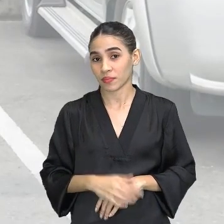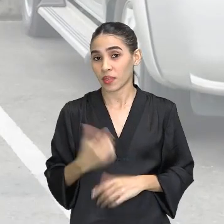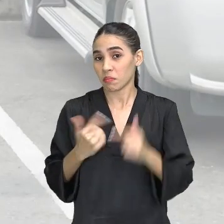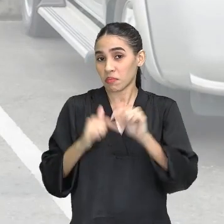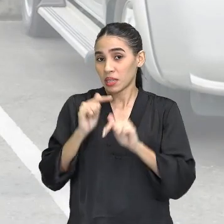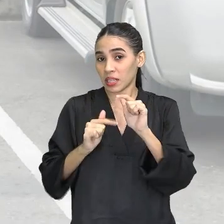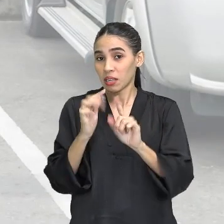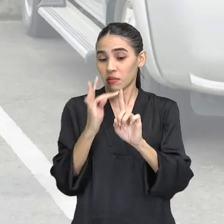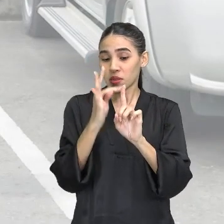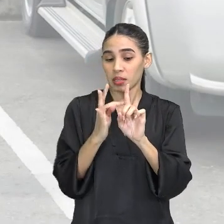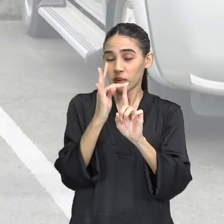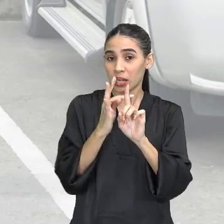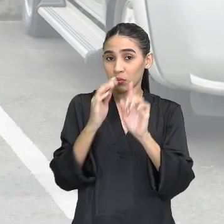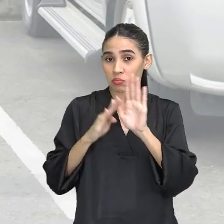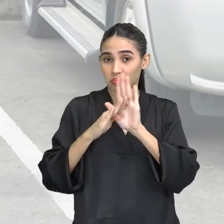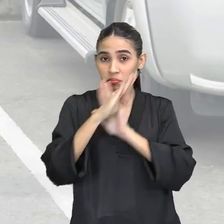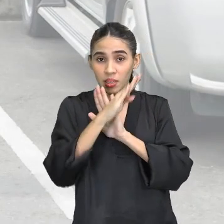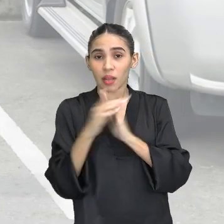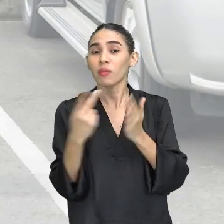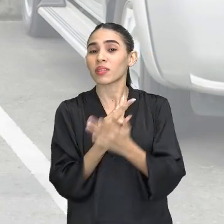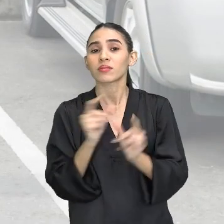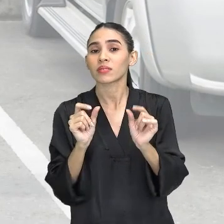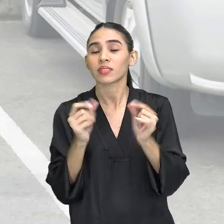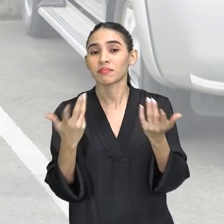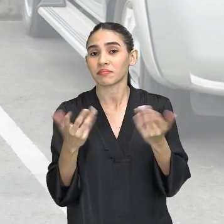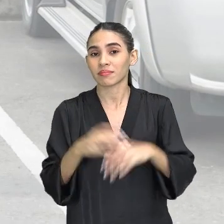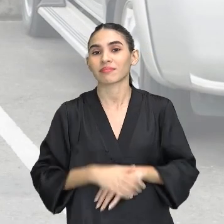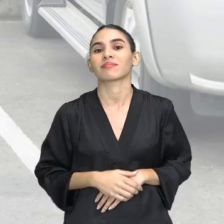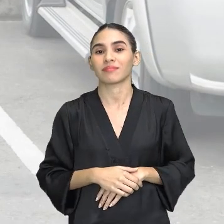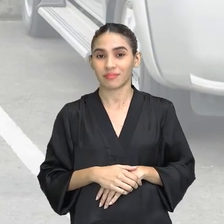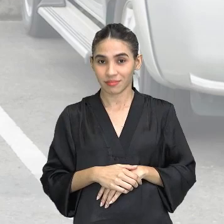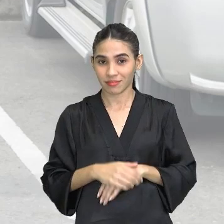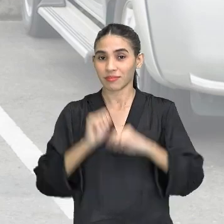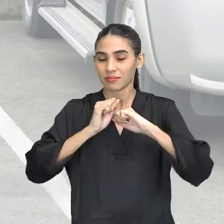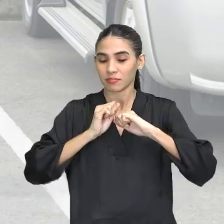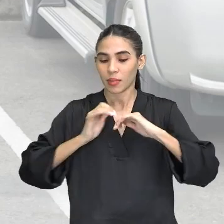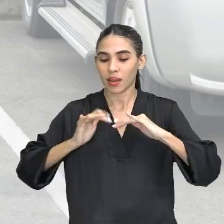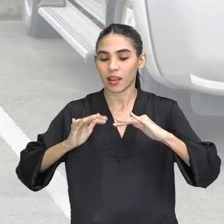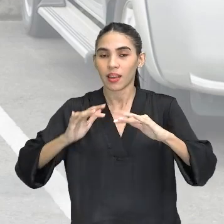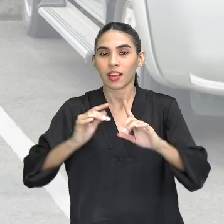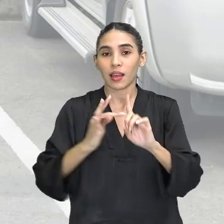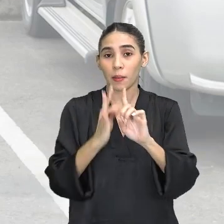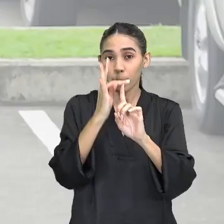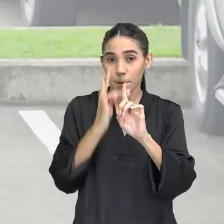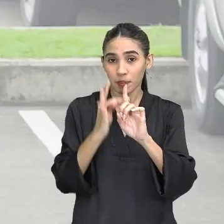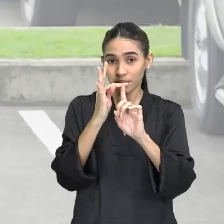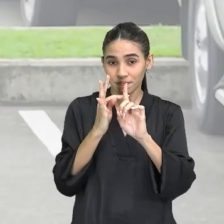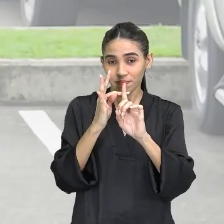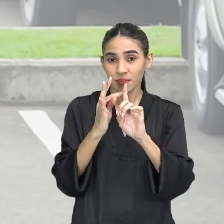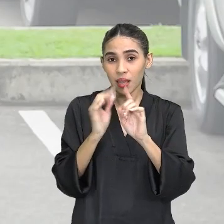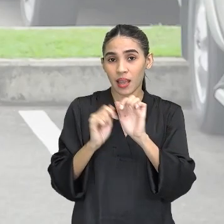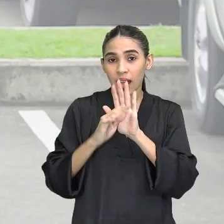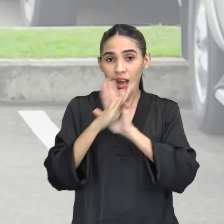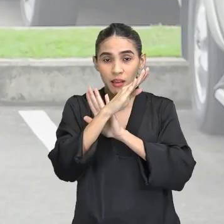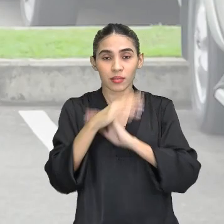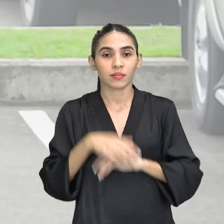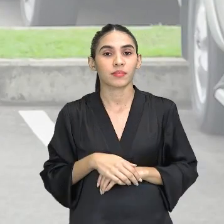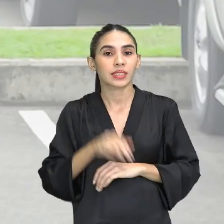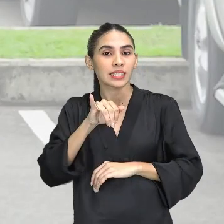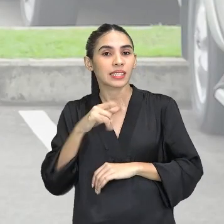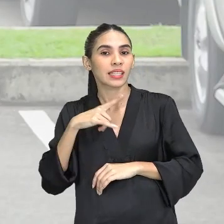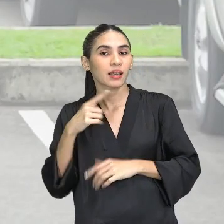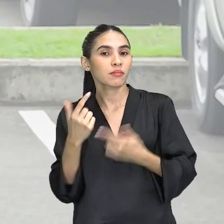com uma temperatura elevada, o que acontece? Ele emite ondas com comprimentos de ondas mais curtos. Quando eu tenho um